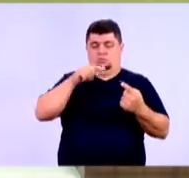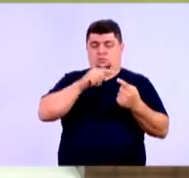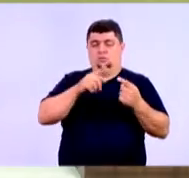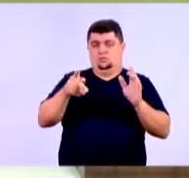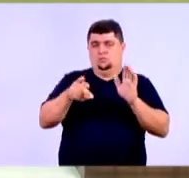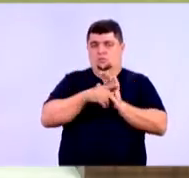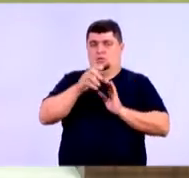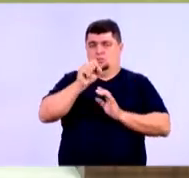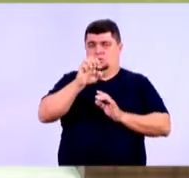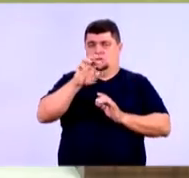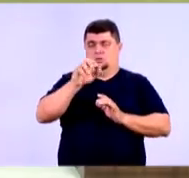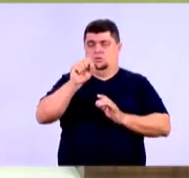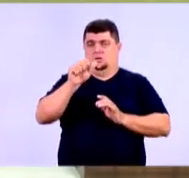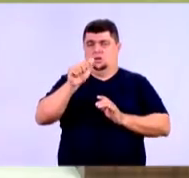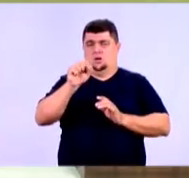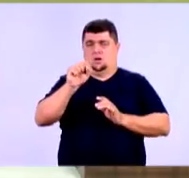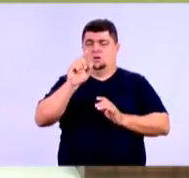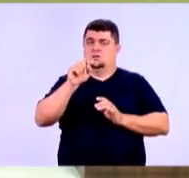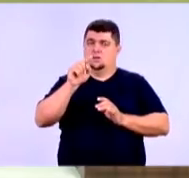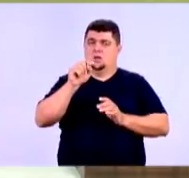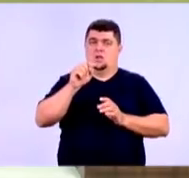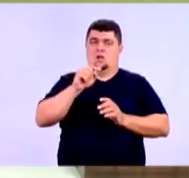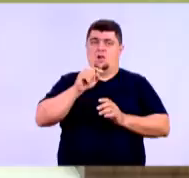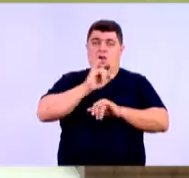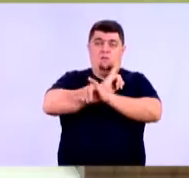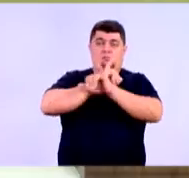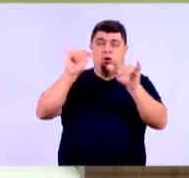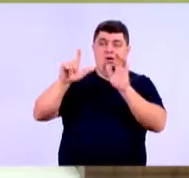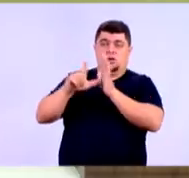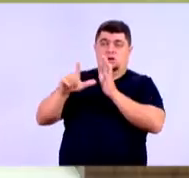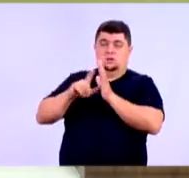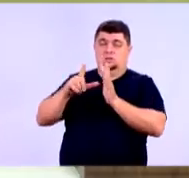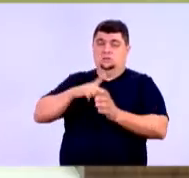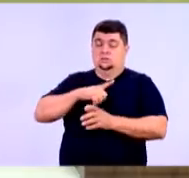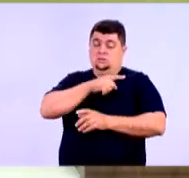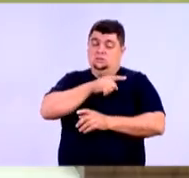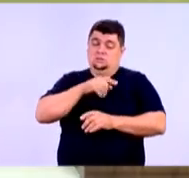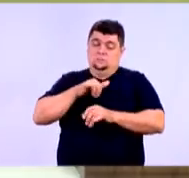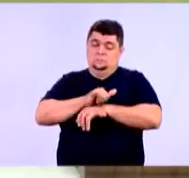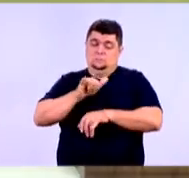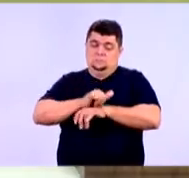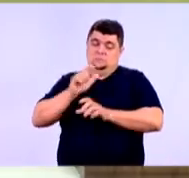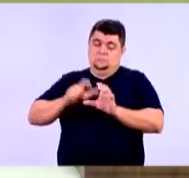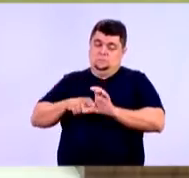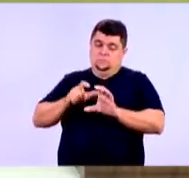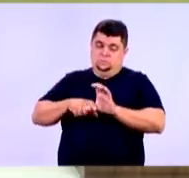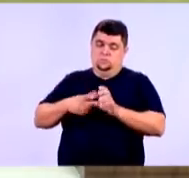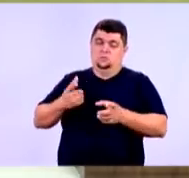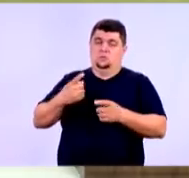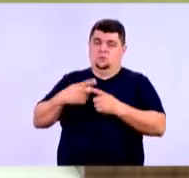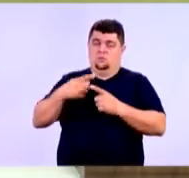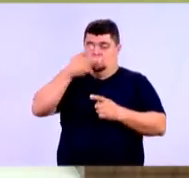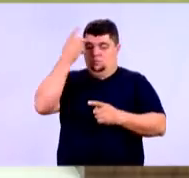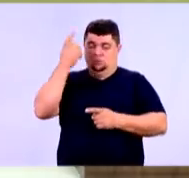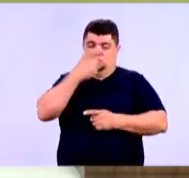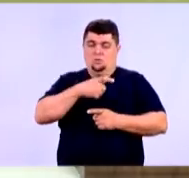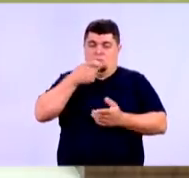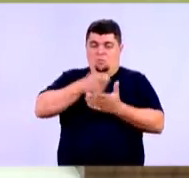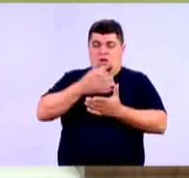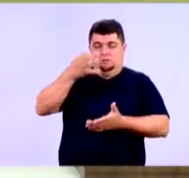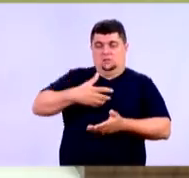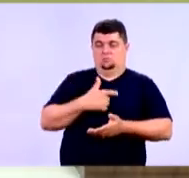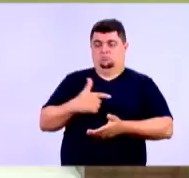o Serasa, é alertar as lojas, alertar o comércio de que aquela pessoa é um mal